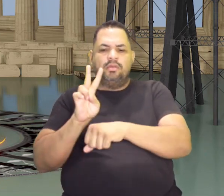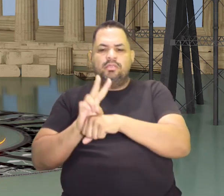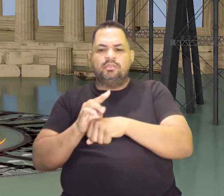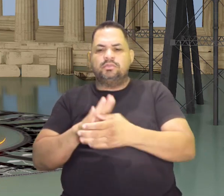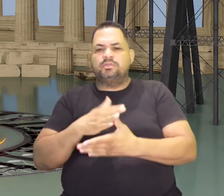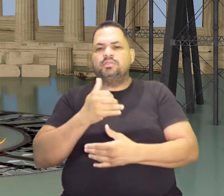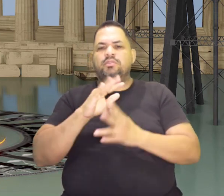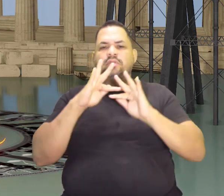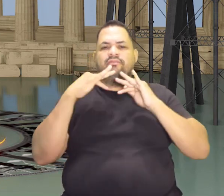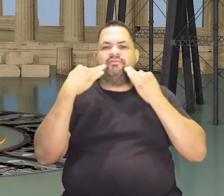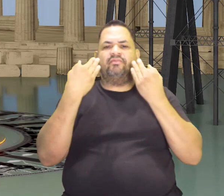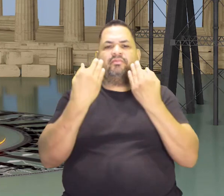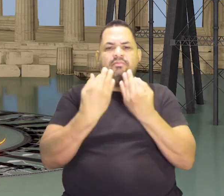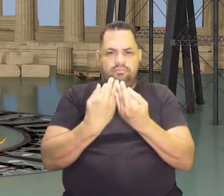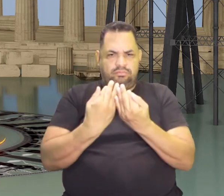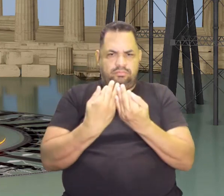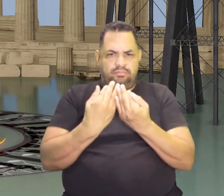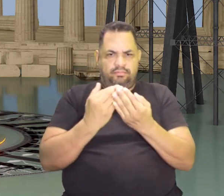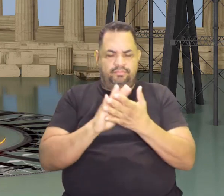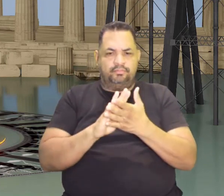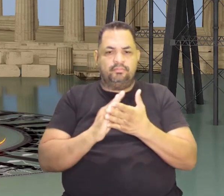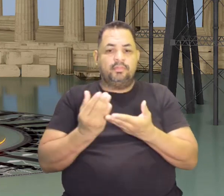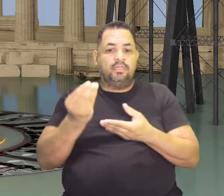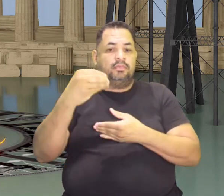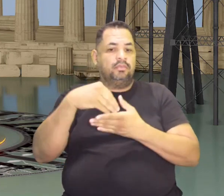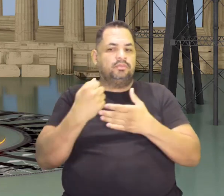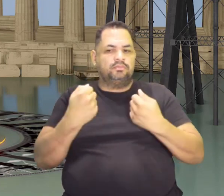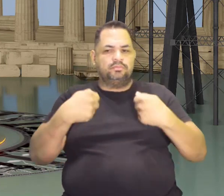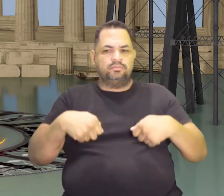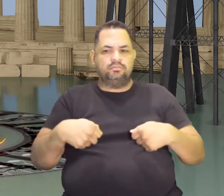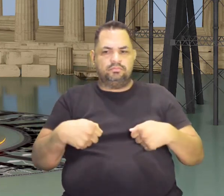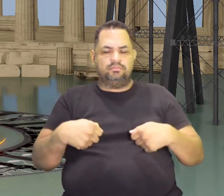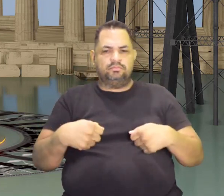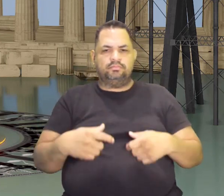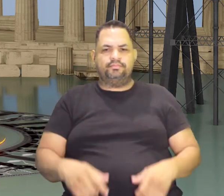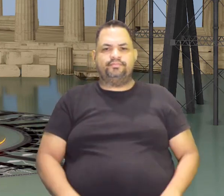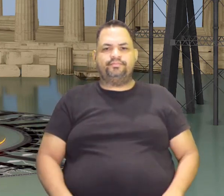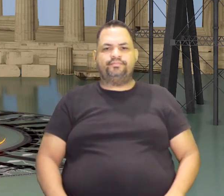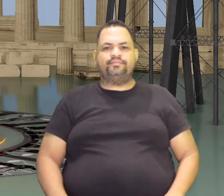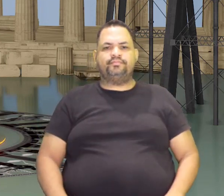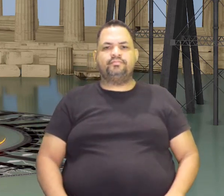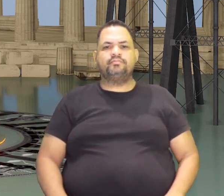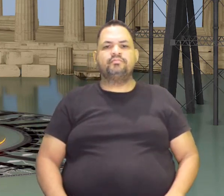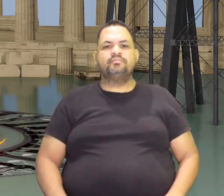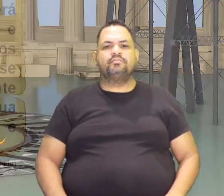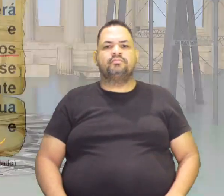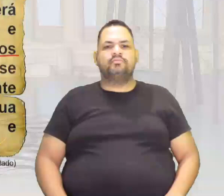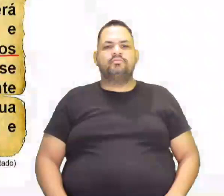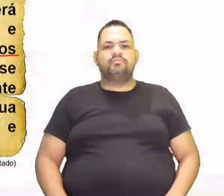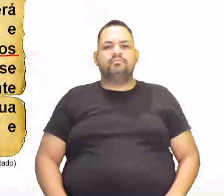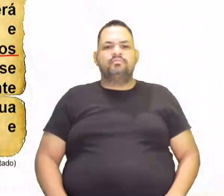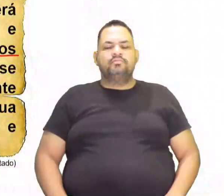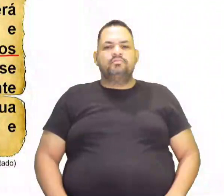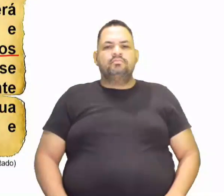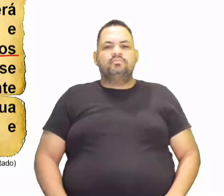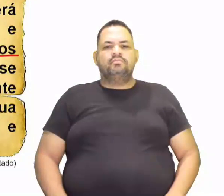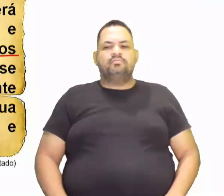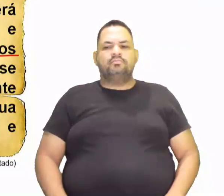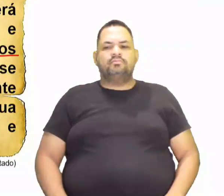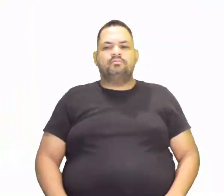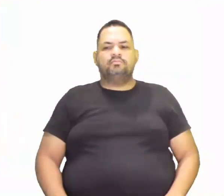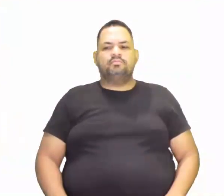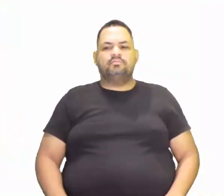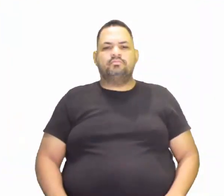pais. Então é mais ou menos essa perspectiva, né? Nós estamos falando aí na nossa aula, ok? Voltando lá. Olha aí.